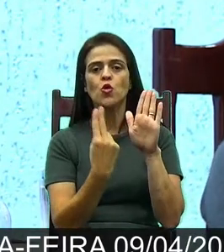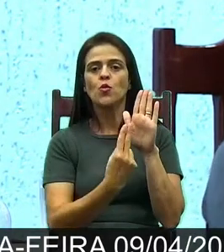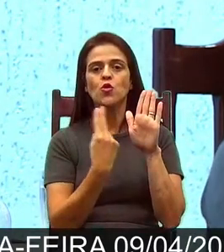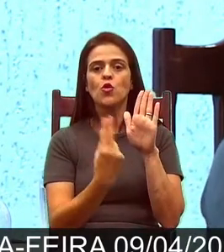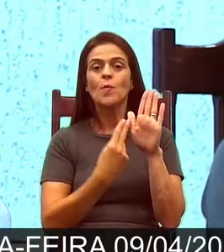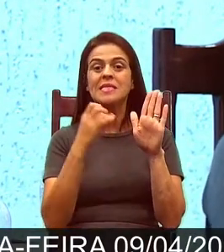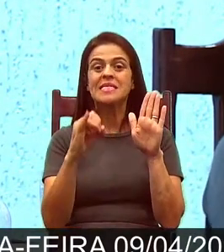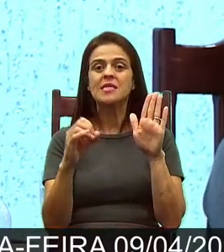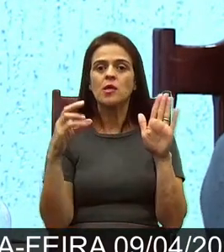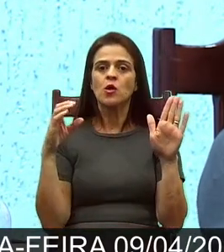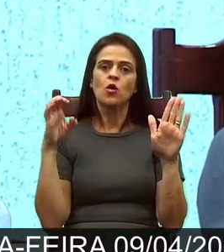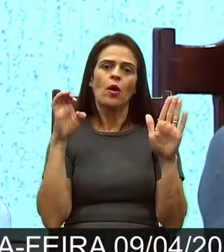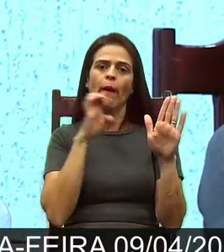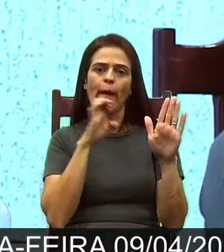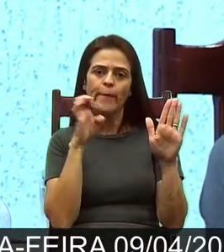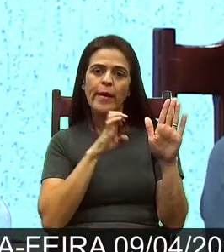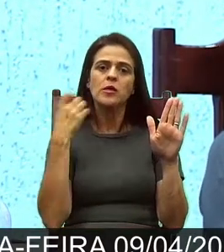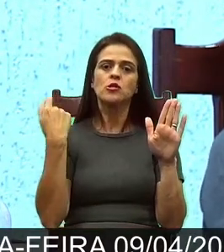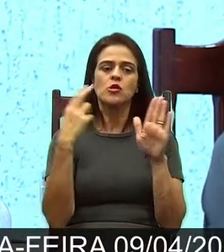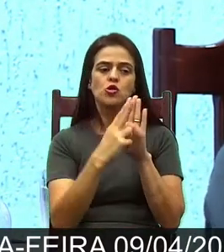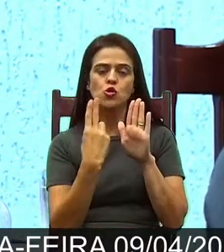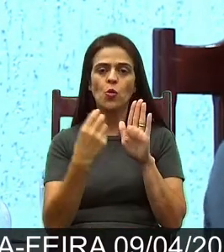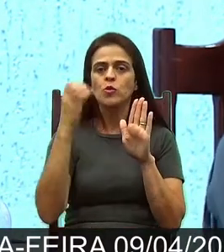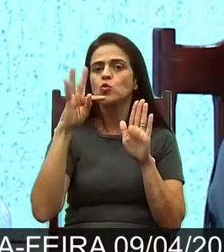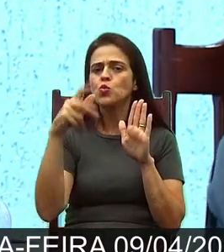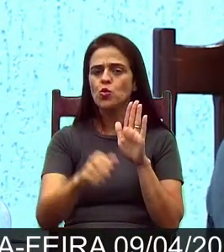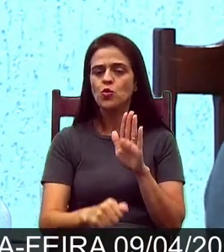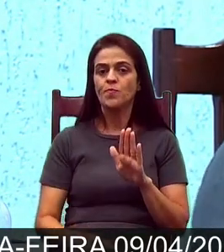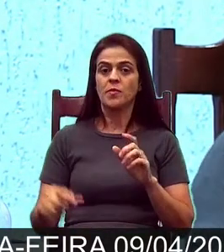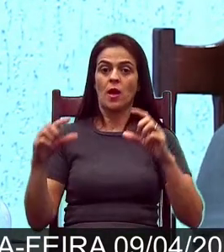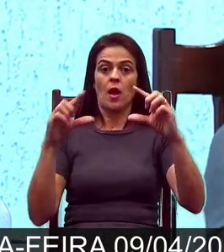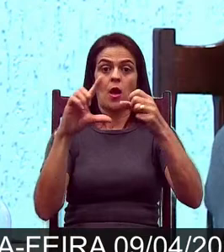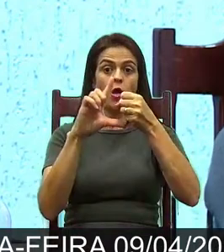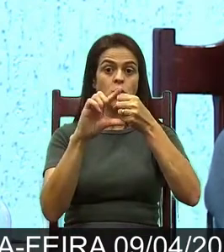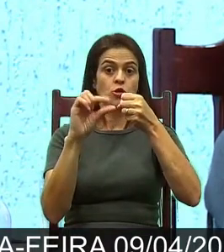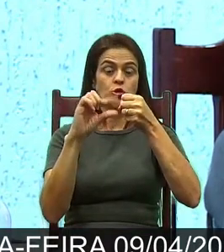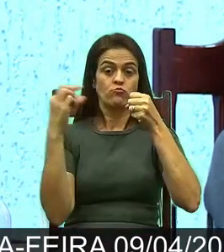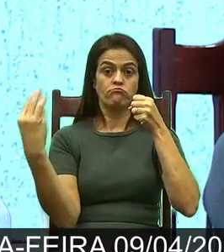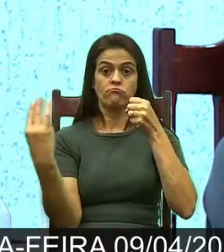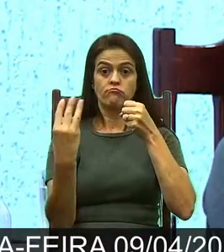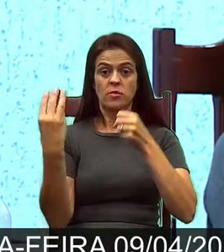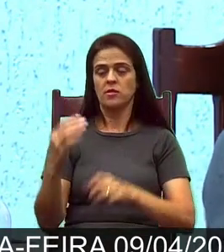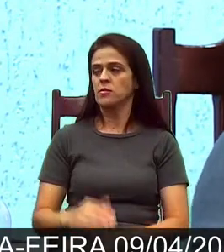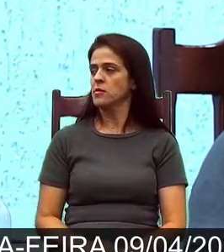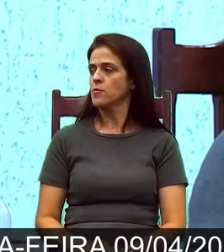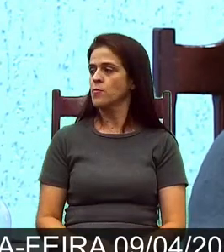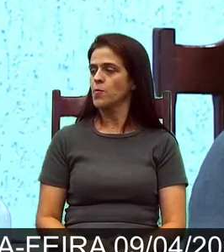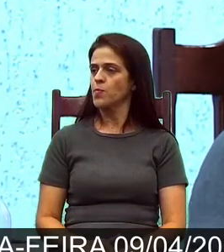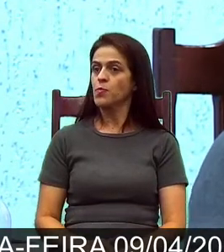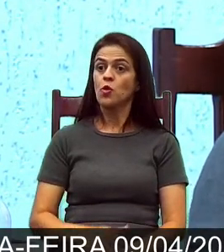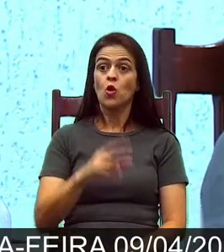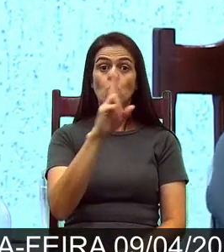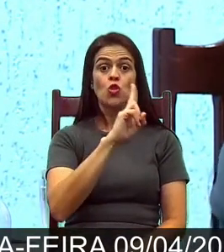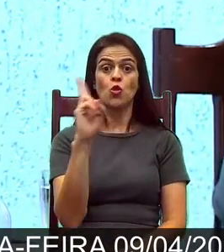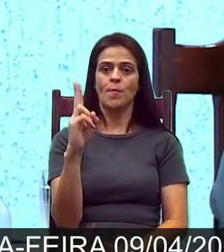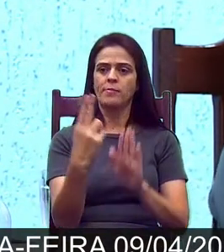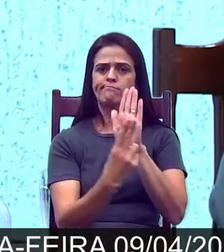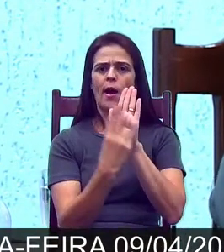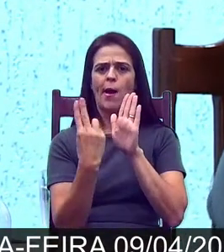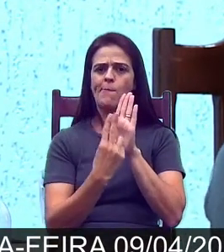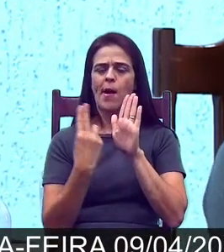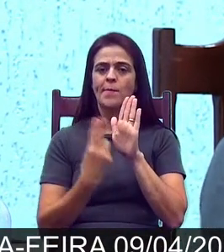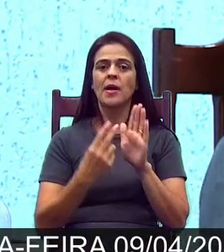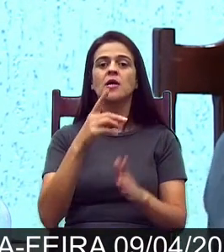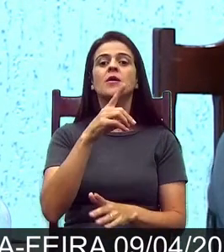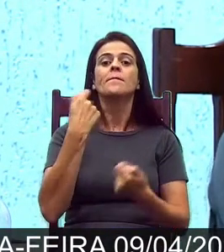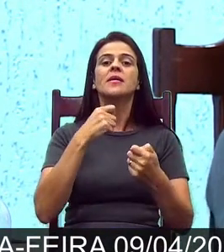procedimentos emergenciais reconhecidos como tal. Artigo 3º, as listas de espera divulgada devem conter